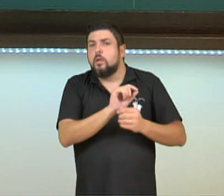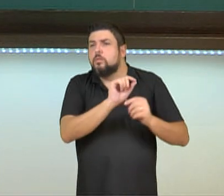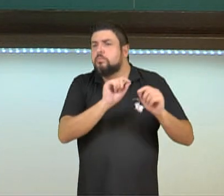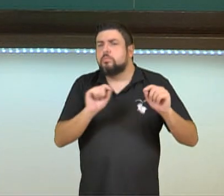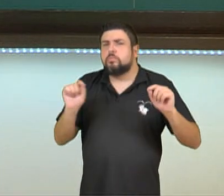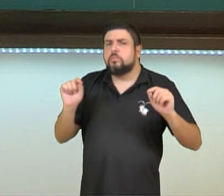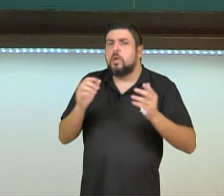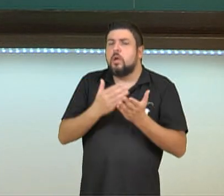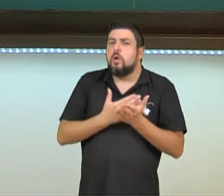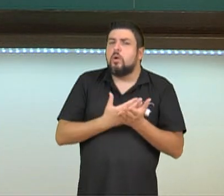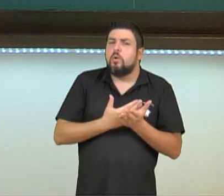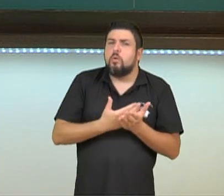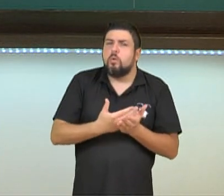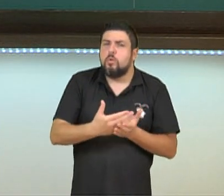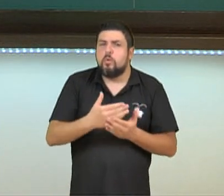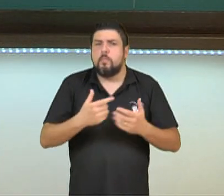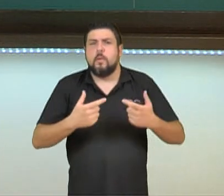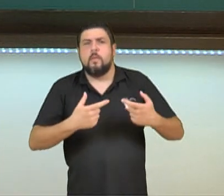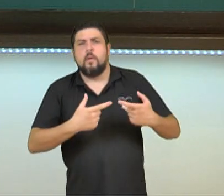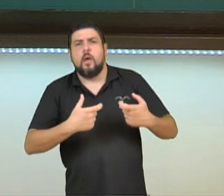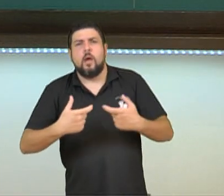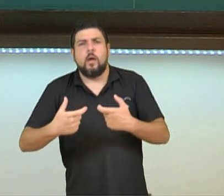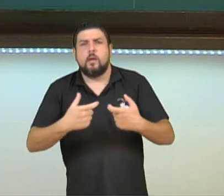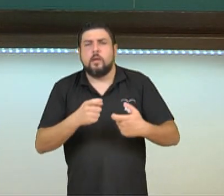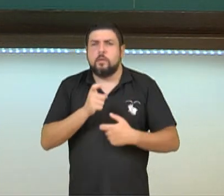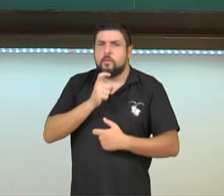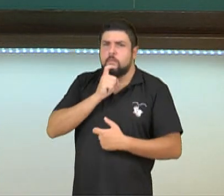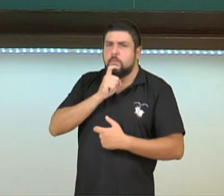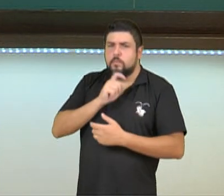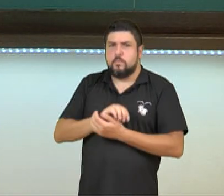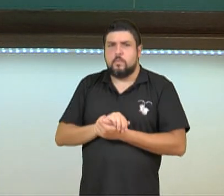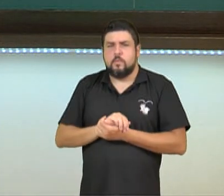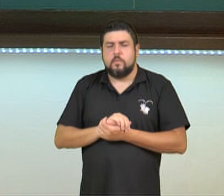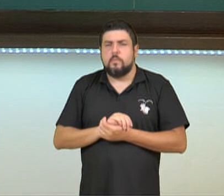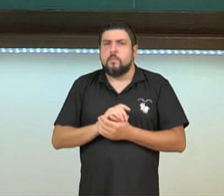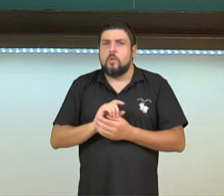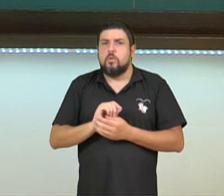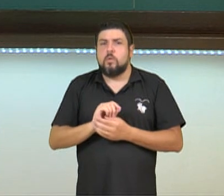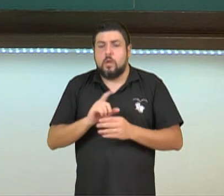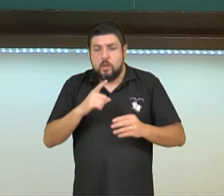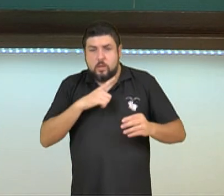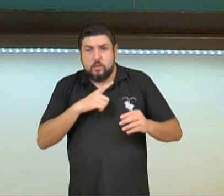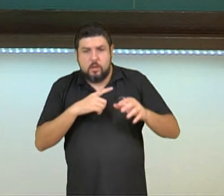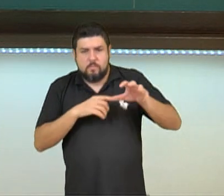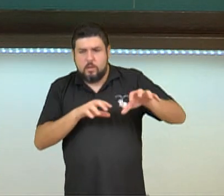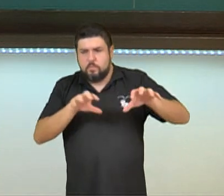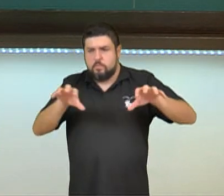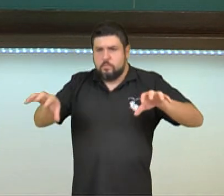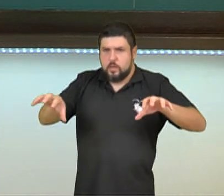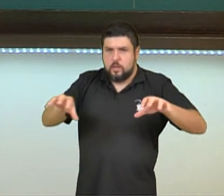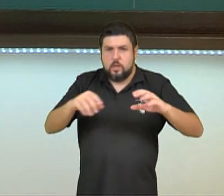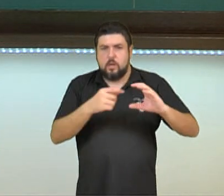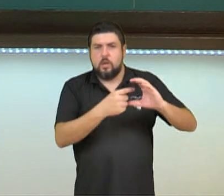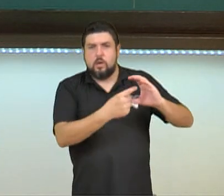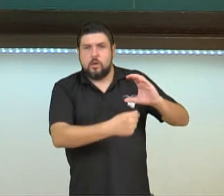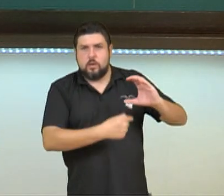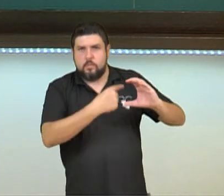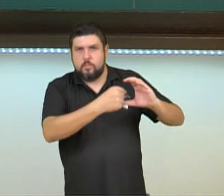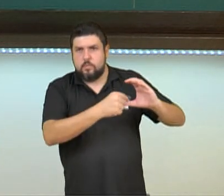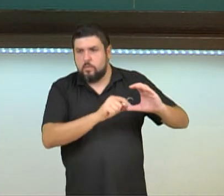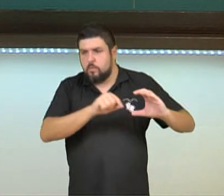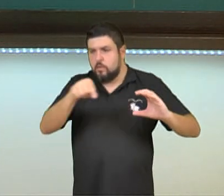Guerra Fria. Então nós vamos ter um mundo em que duas potências disputam o poder, capitalista e o novo